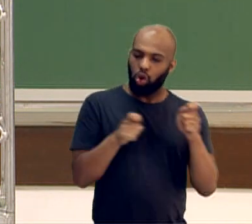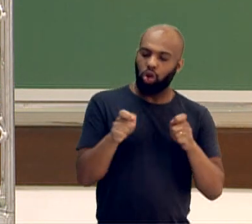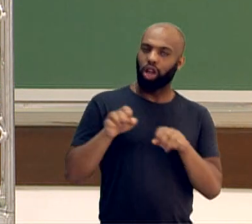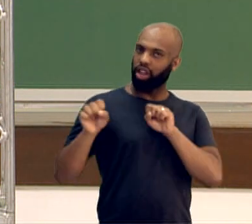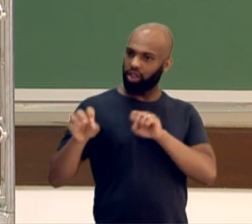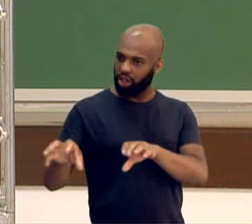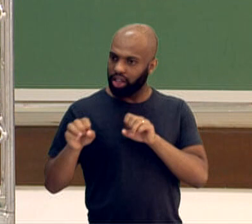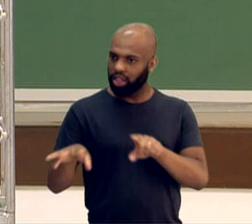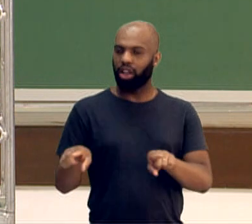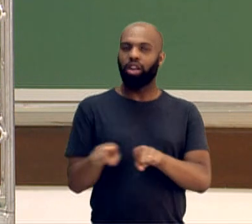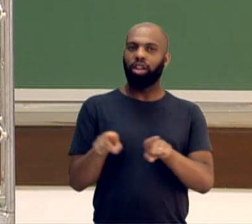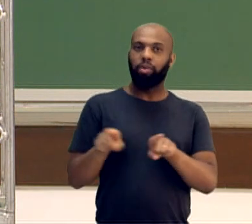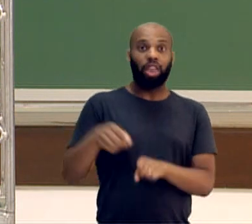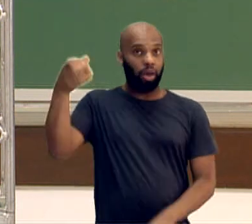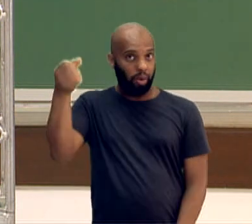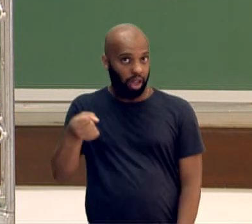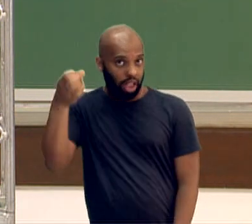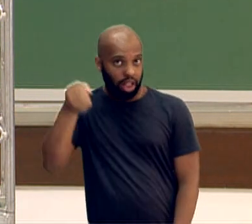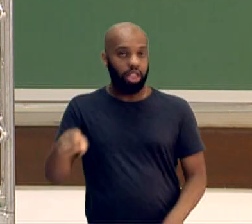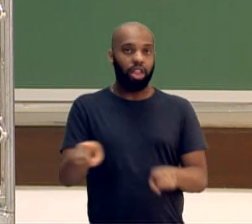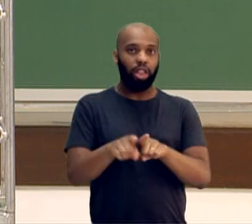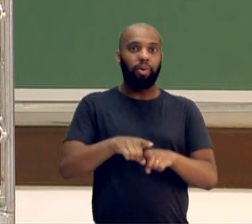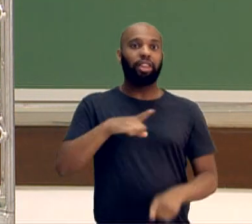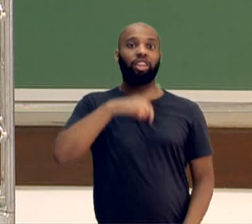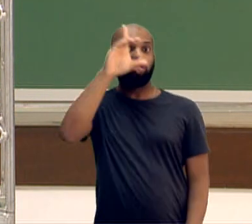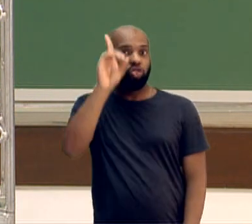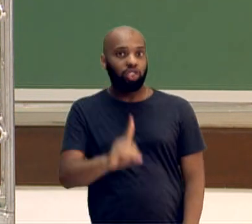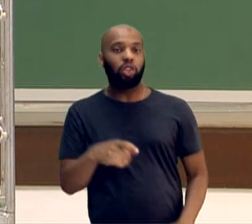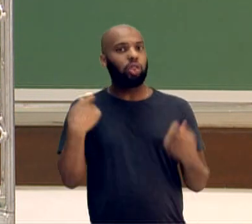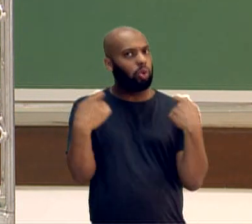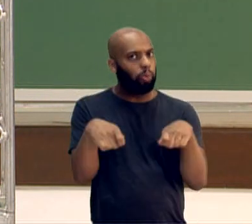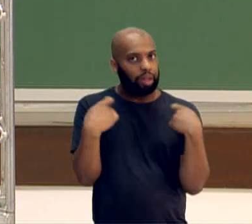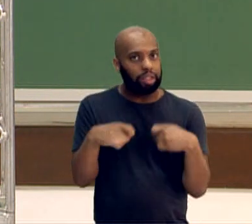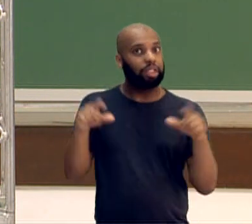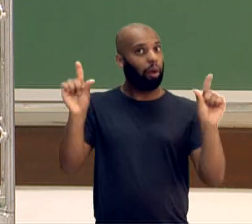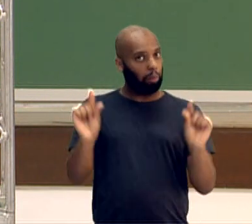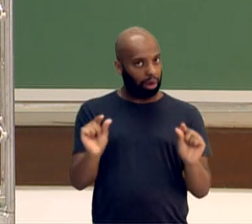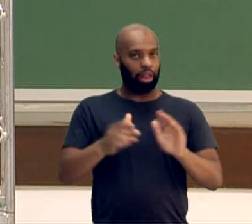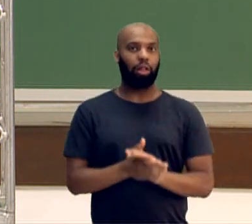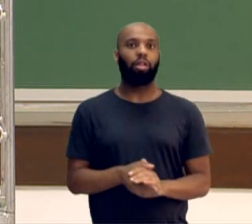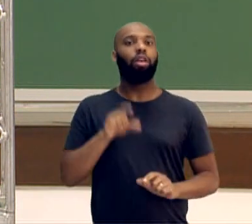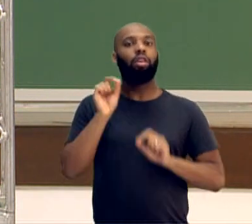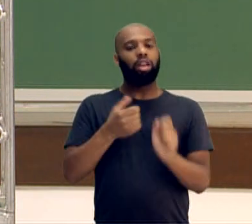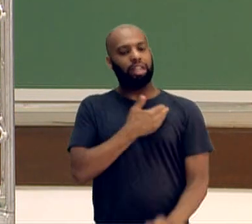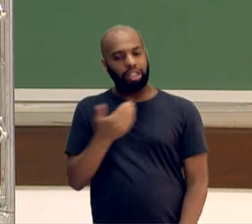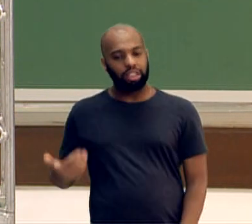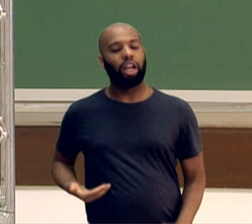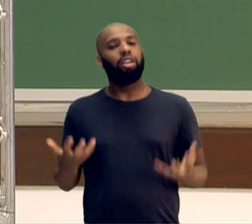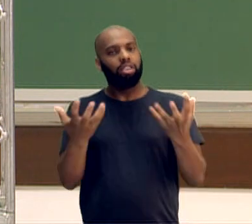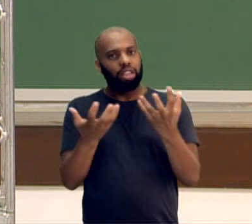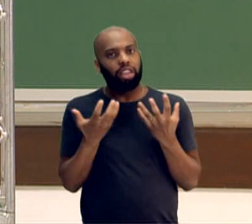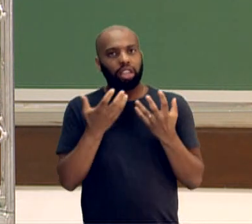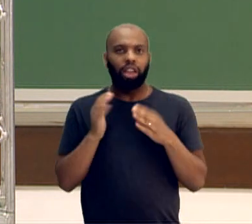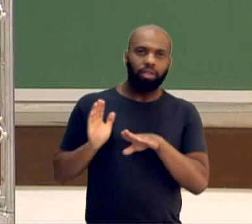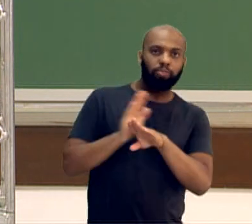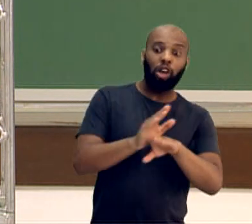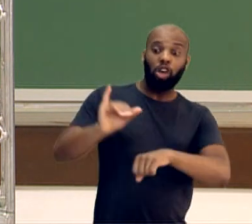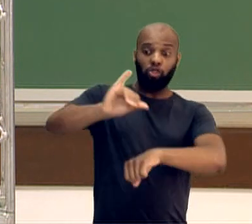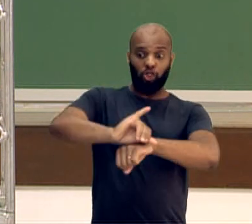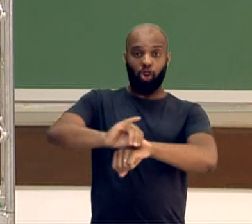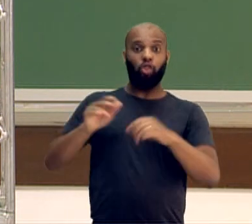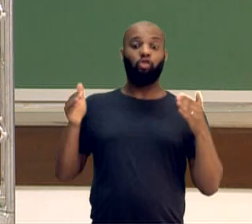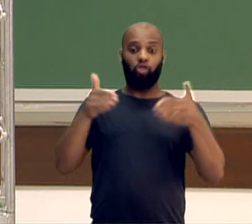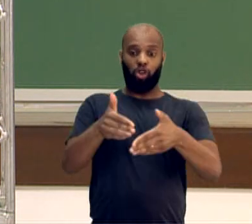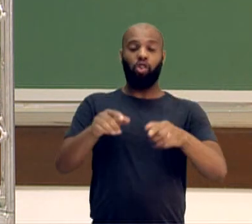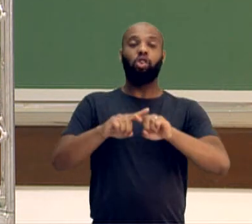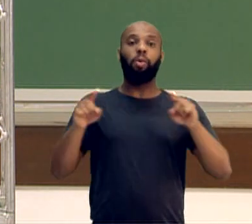vai garantir, né, direitos mínimos, é um Estado que vai procurar o máximo, né, ser centralizador, não colocar